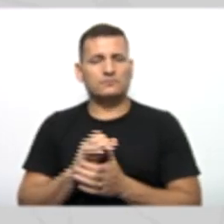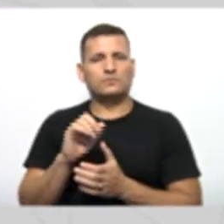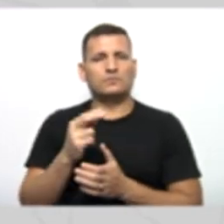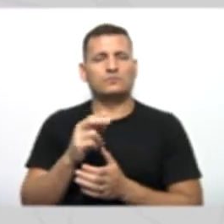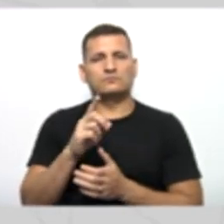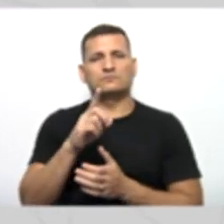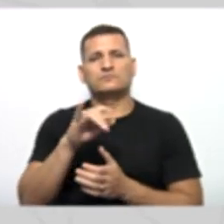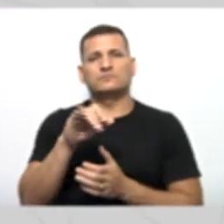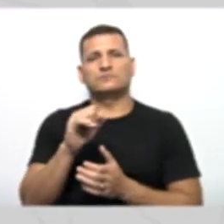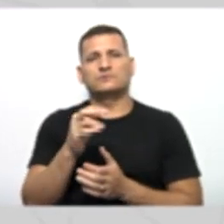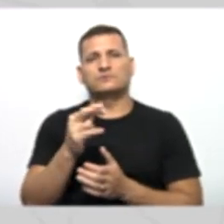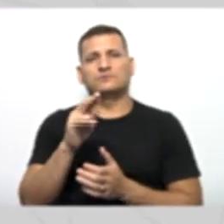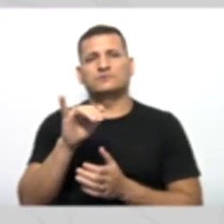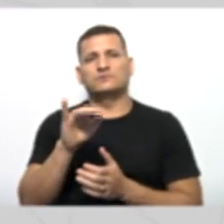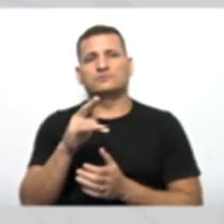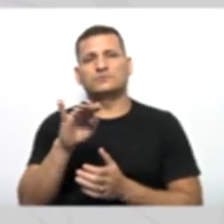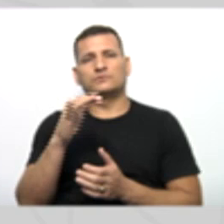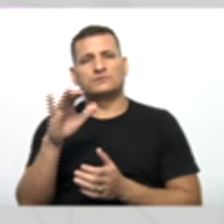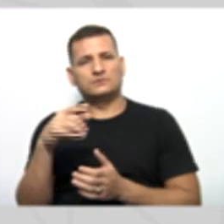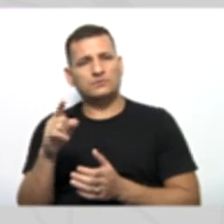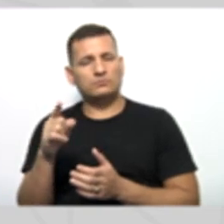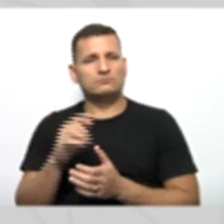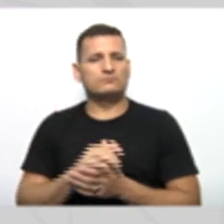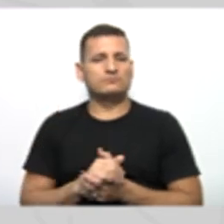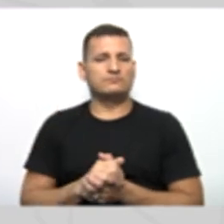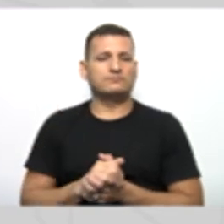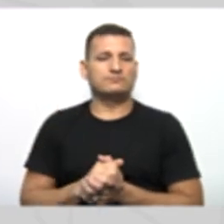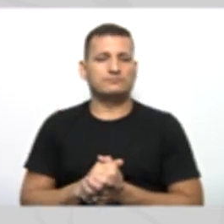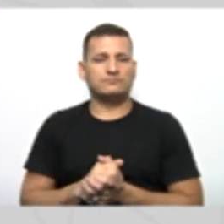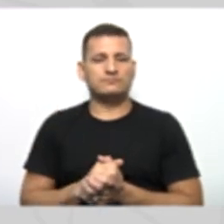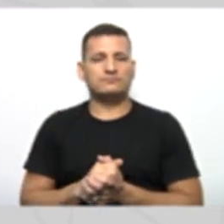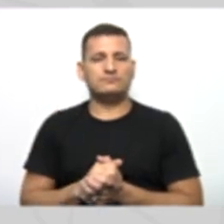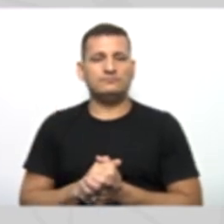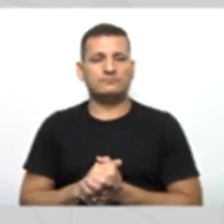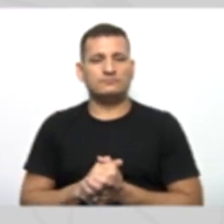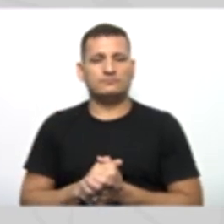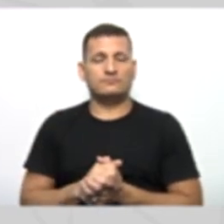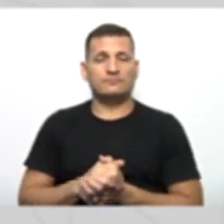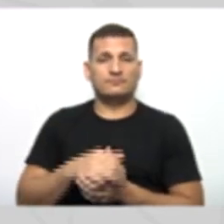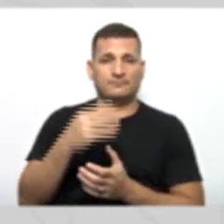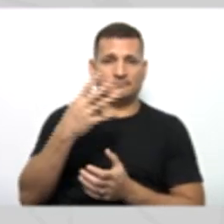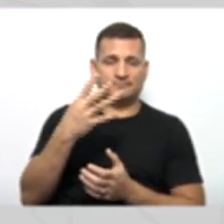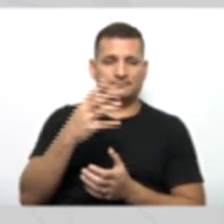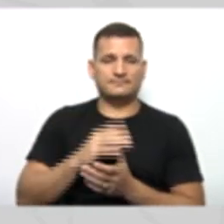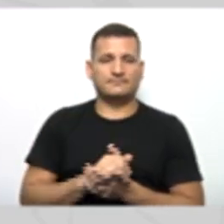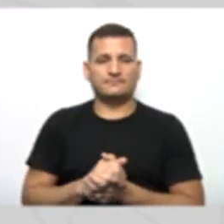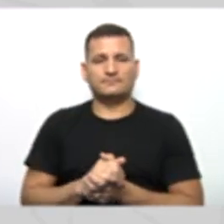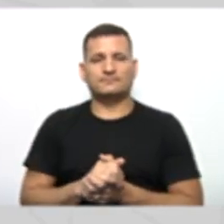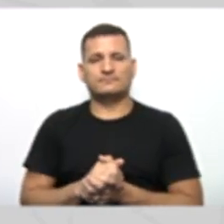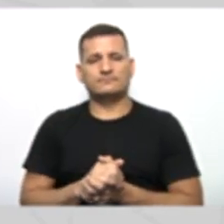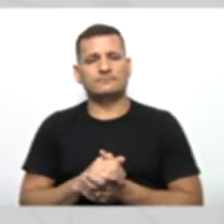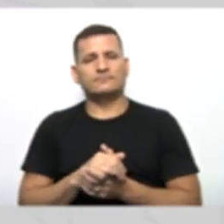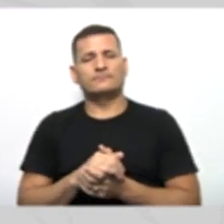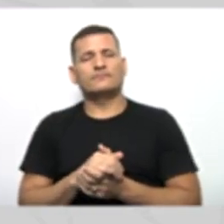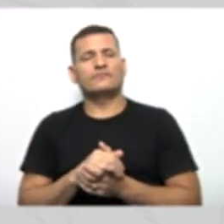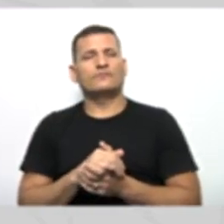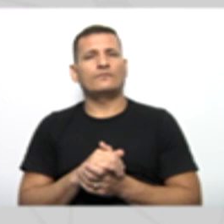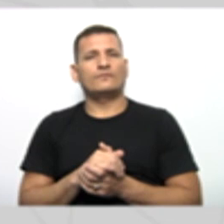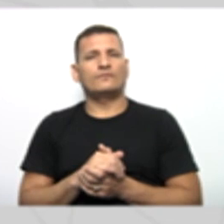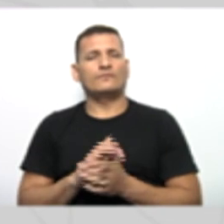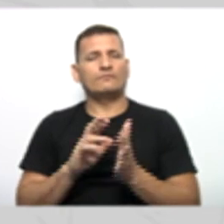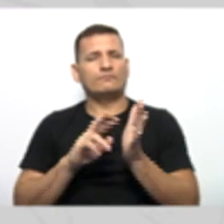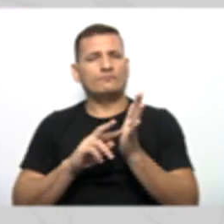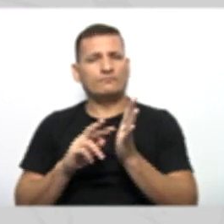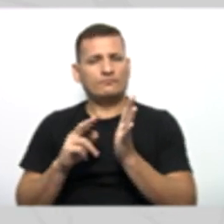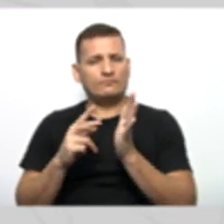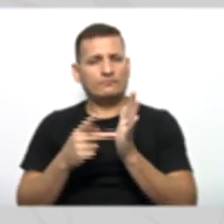de distribuição? Continuando aqui, ó, por definição, podemos dizer que